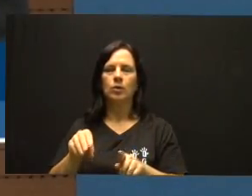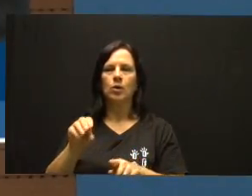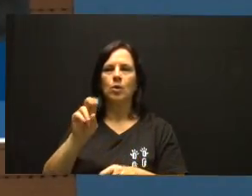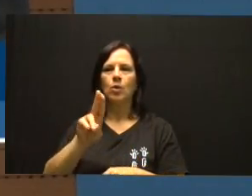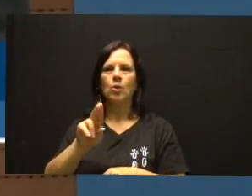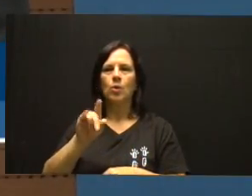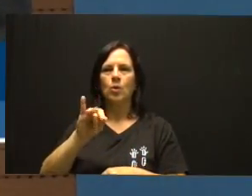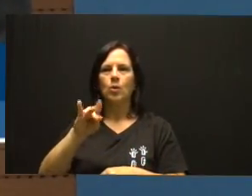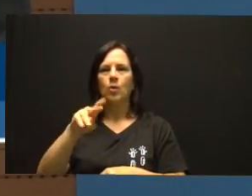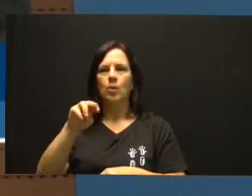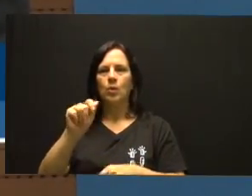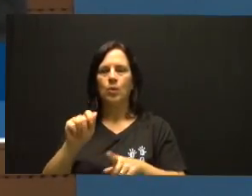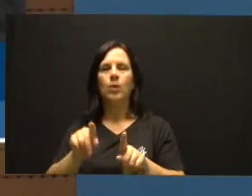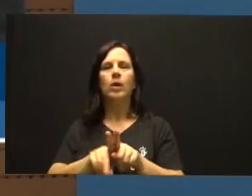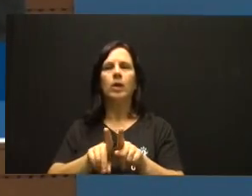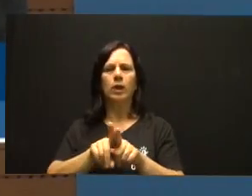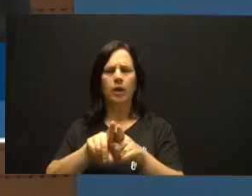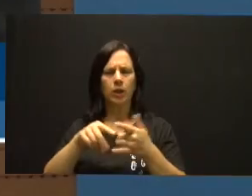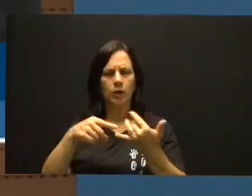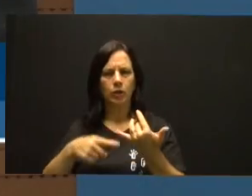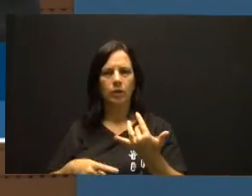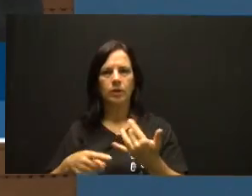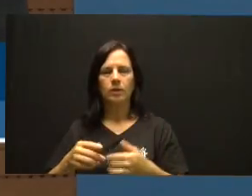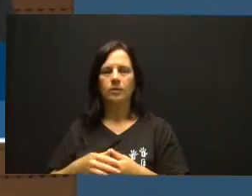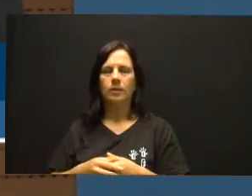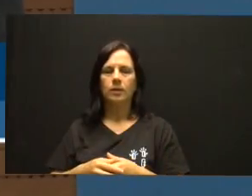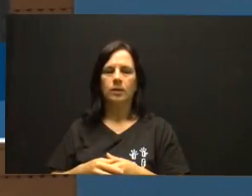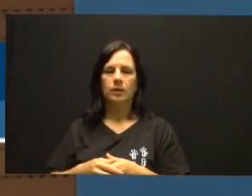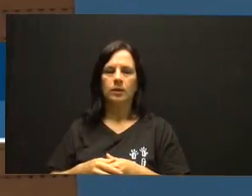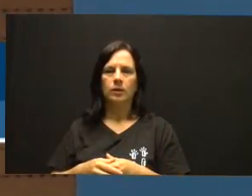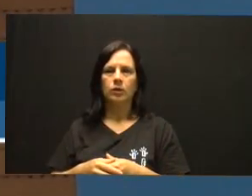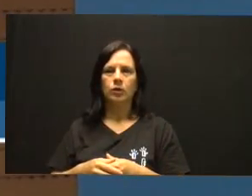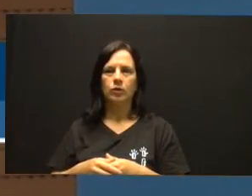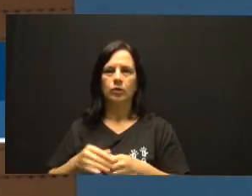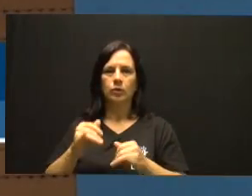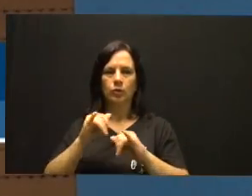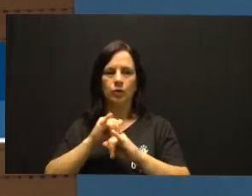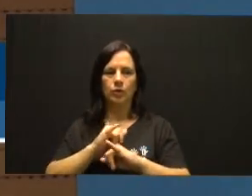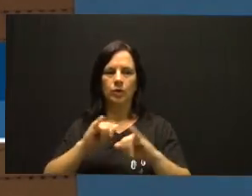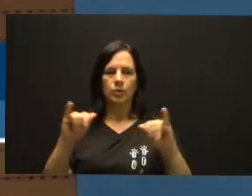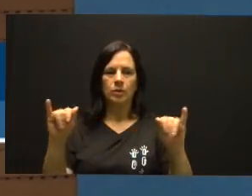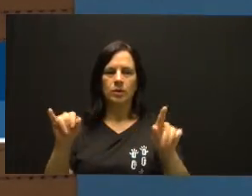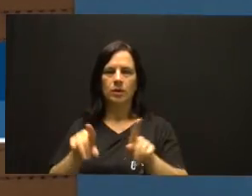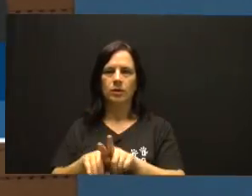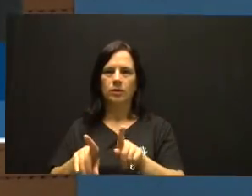usina. Então, eu só queria deixar registrado para que Vossa Excelência,